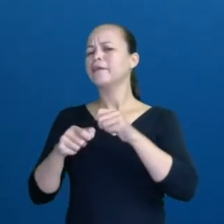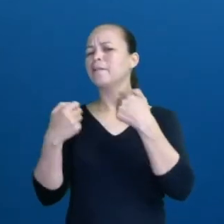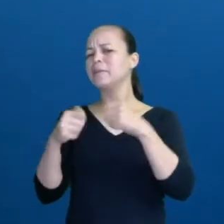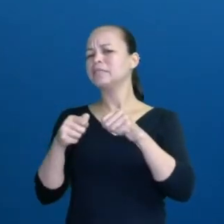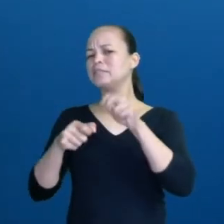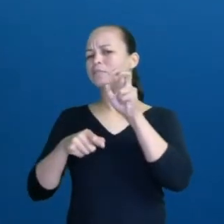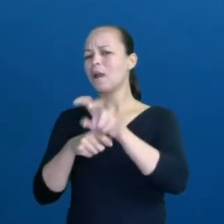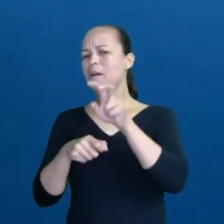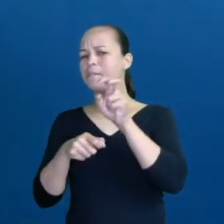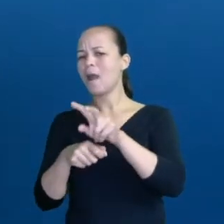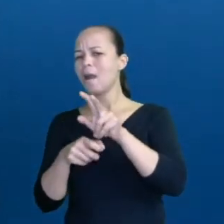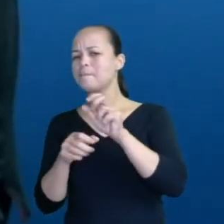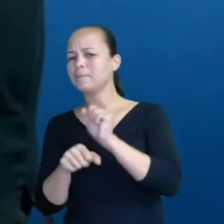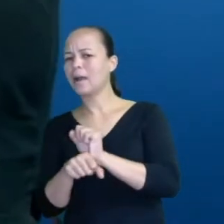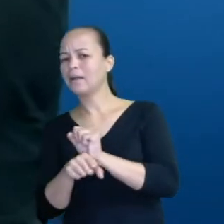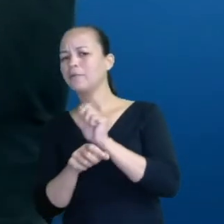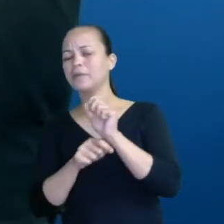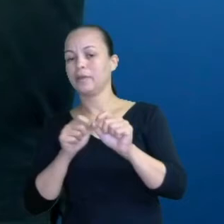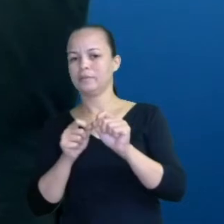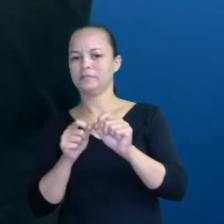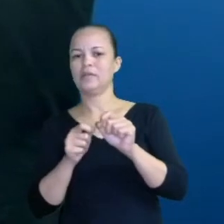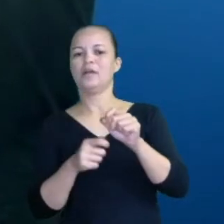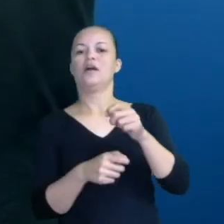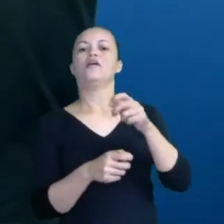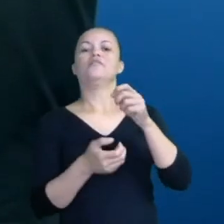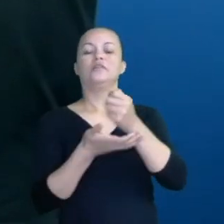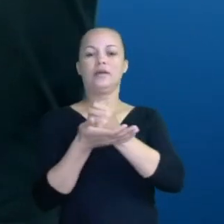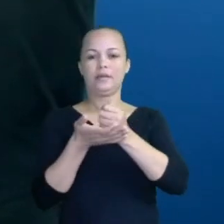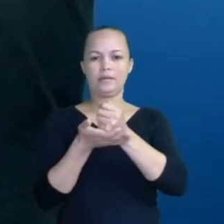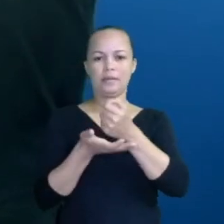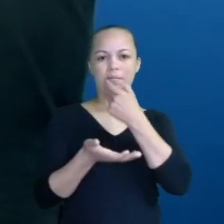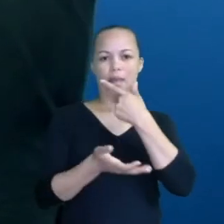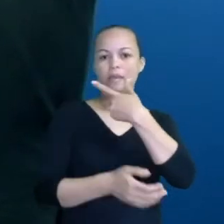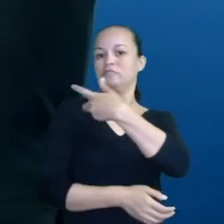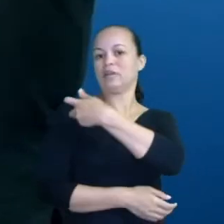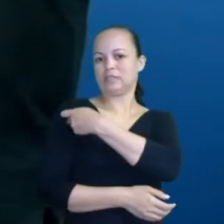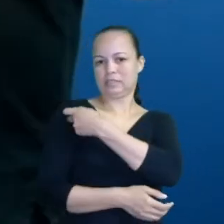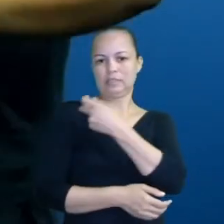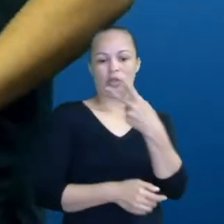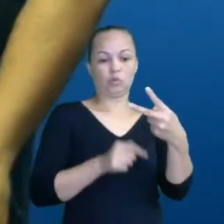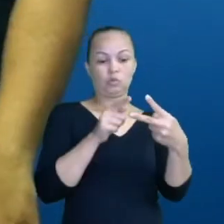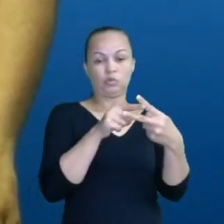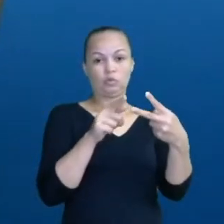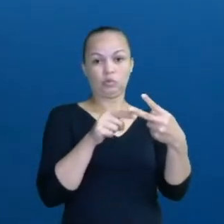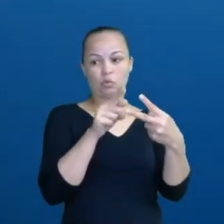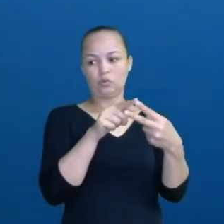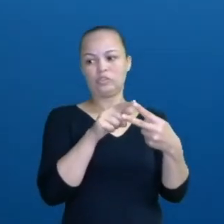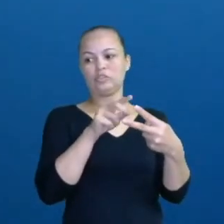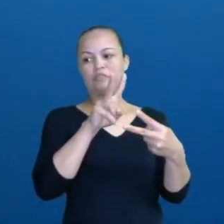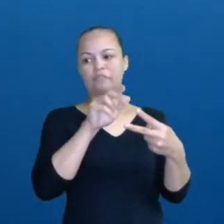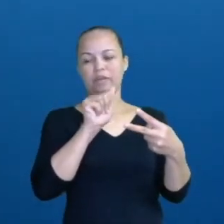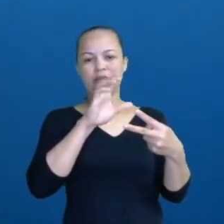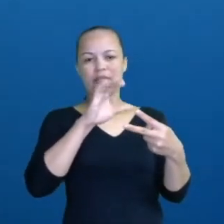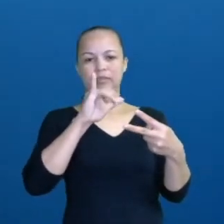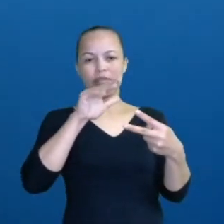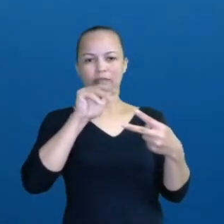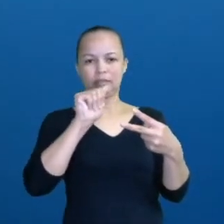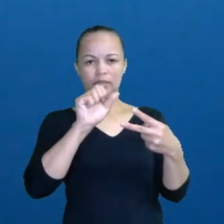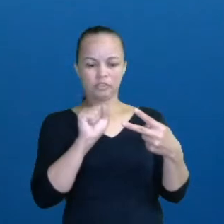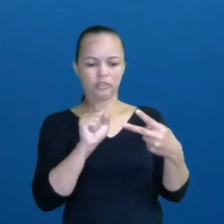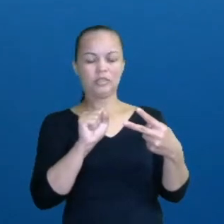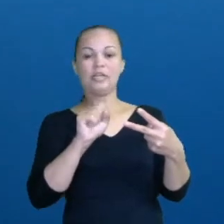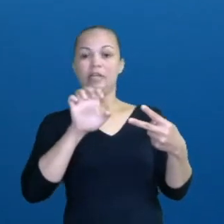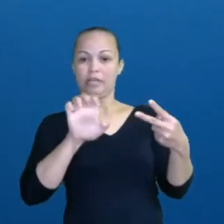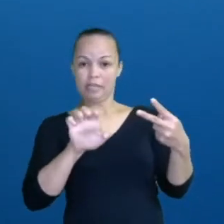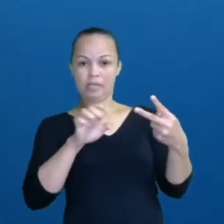Vacinas e remédios. Logo vem a resposta. Vacinas e remédios são o sujeito. Percebam que são dois núcleos,